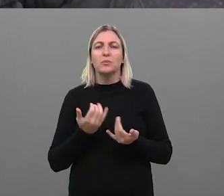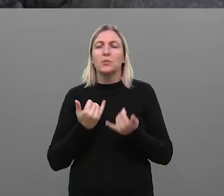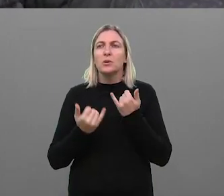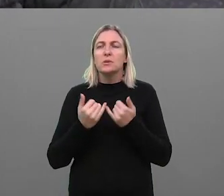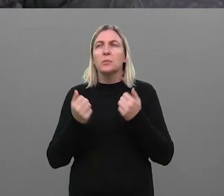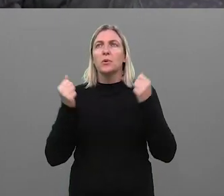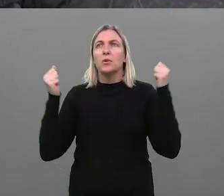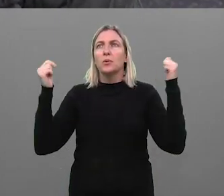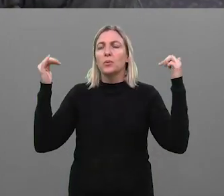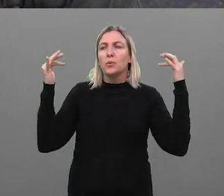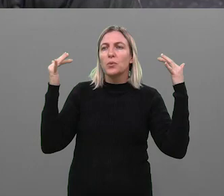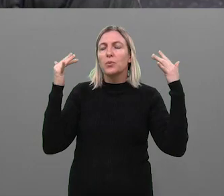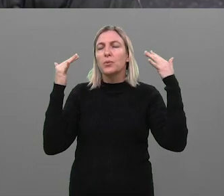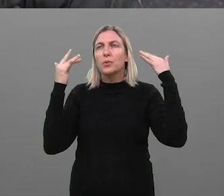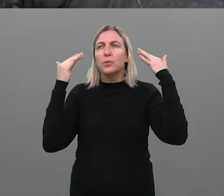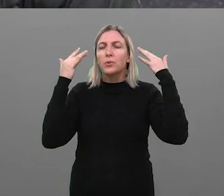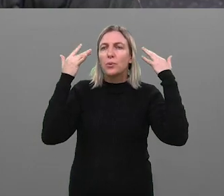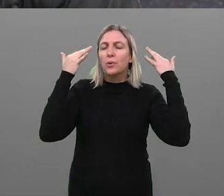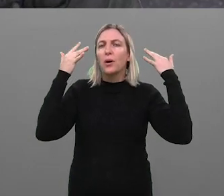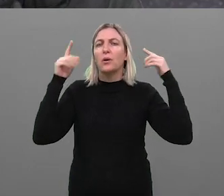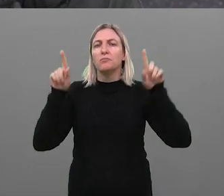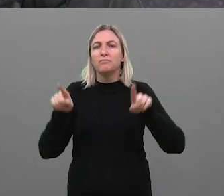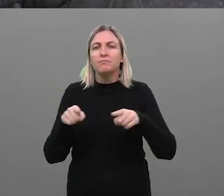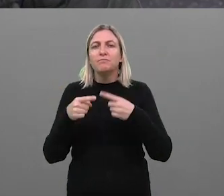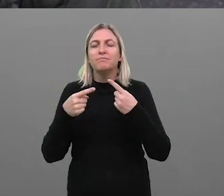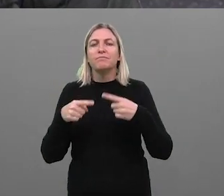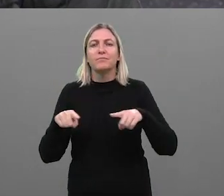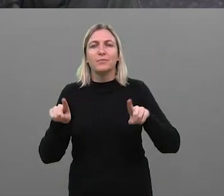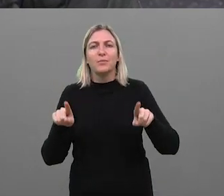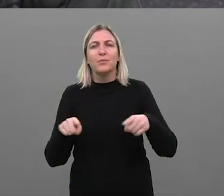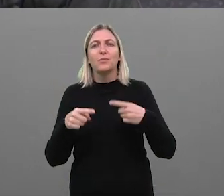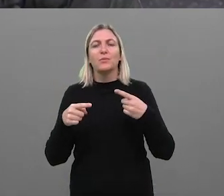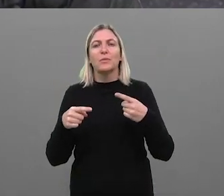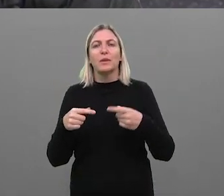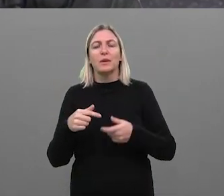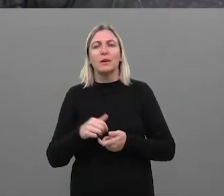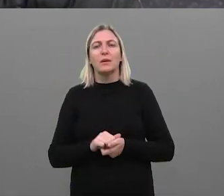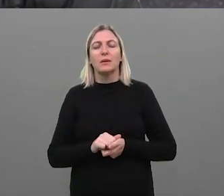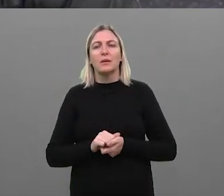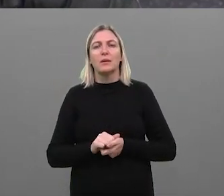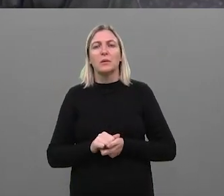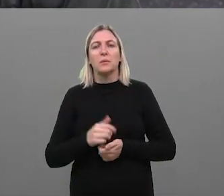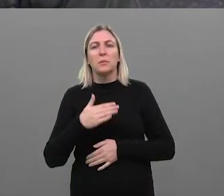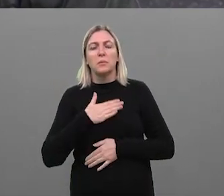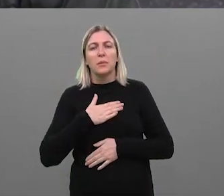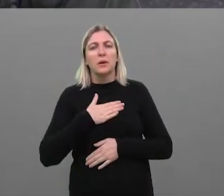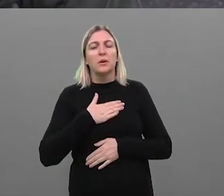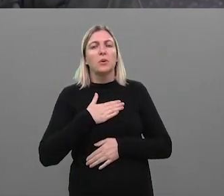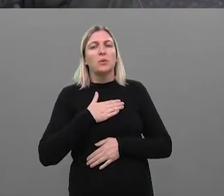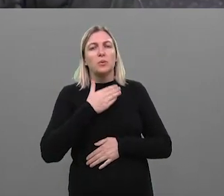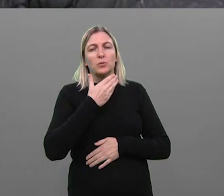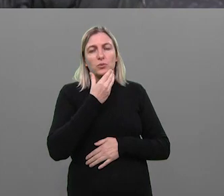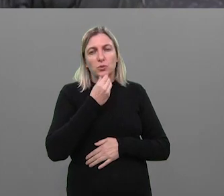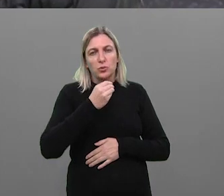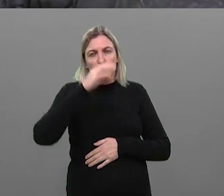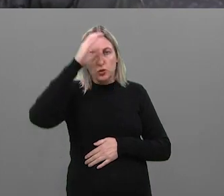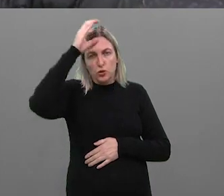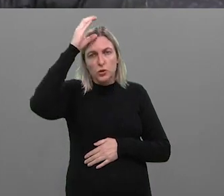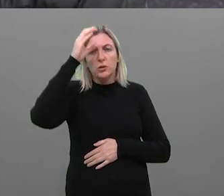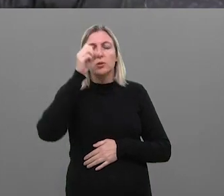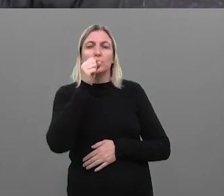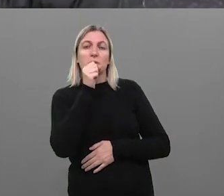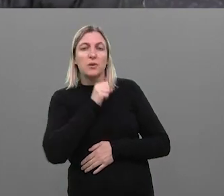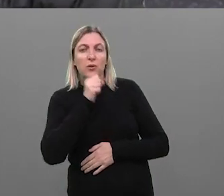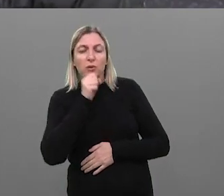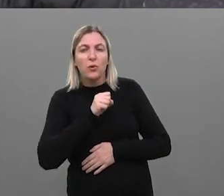do toque das musas mesmo né então e no meu caso eu convivo com música desde criança né ah meus tios avós